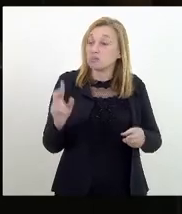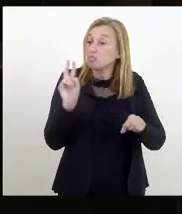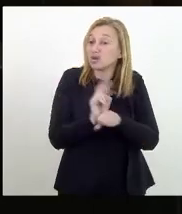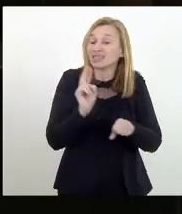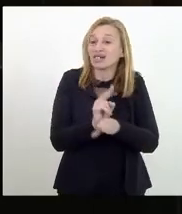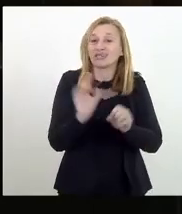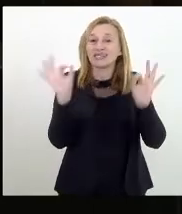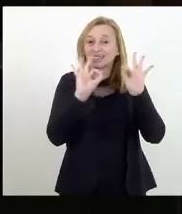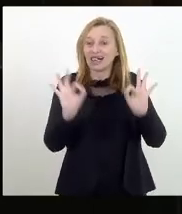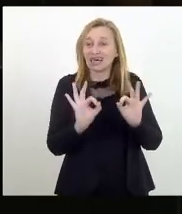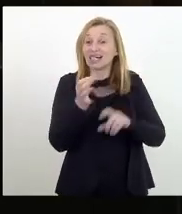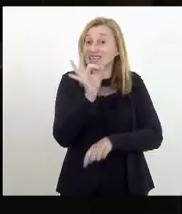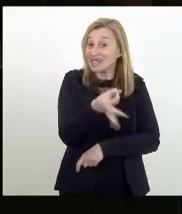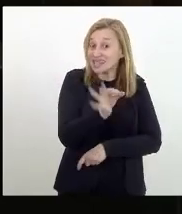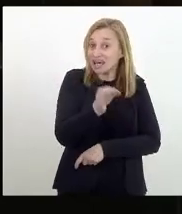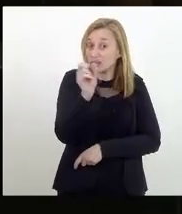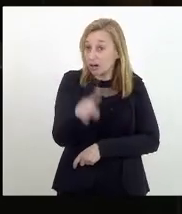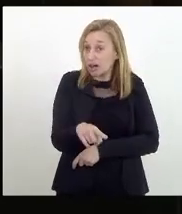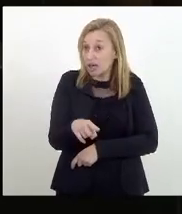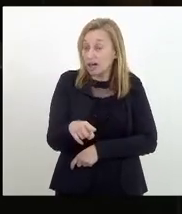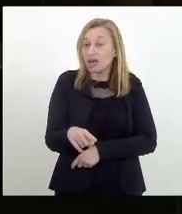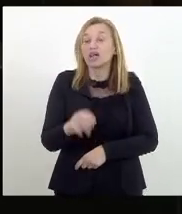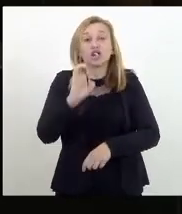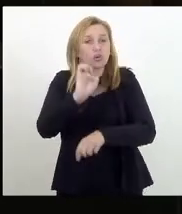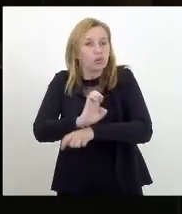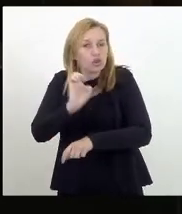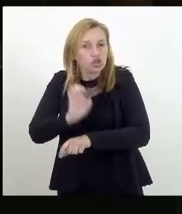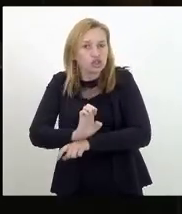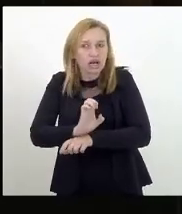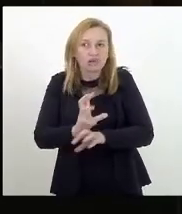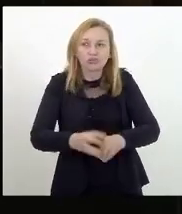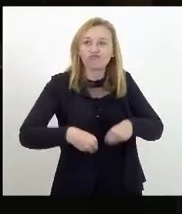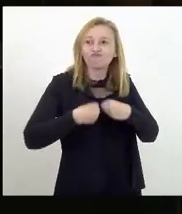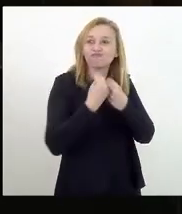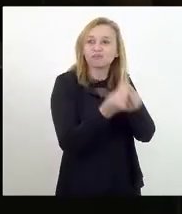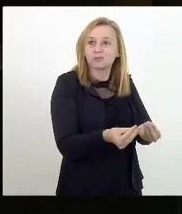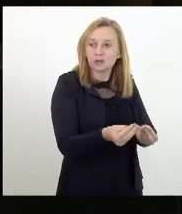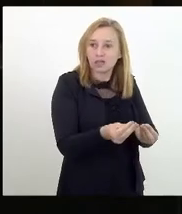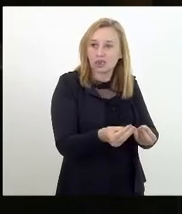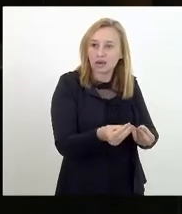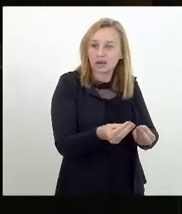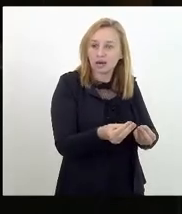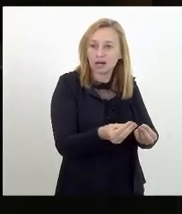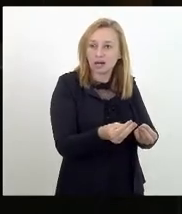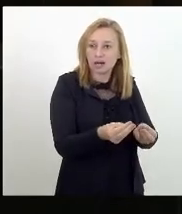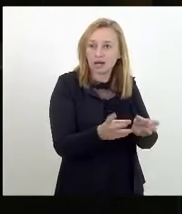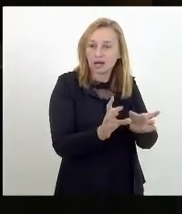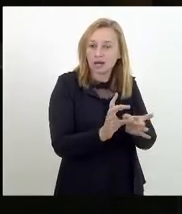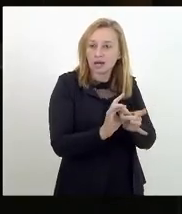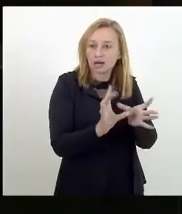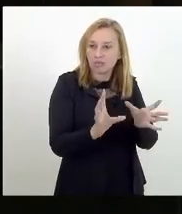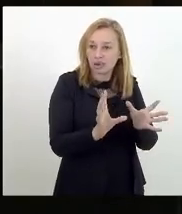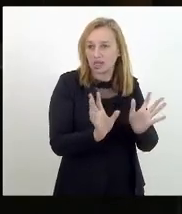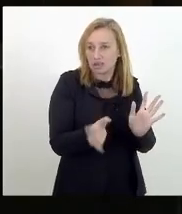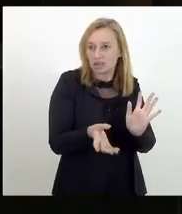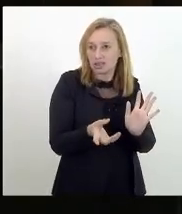e nada mais justo de que o estado conceder essa isenção tributária